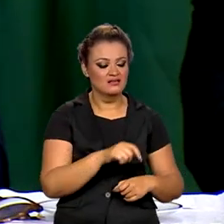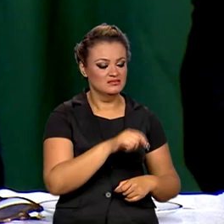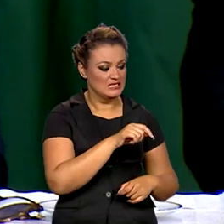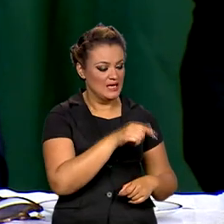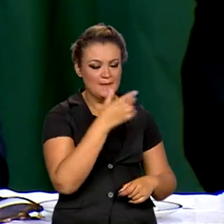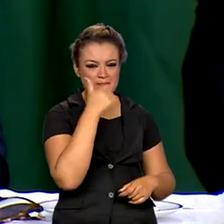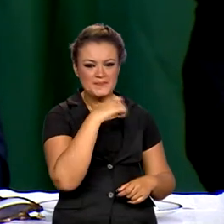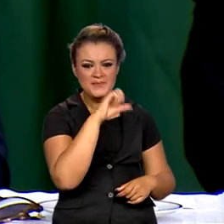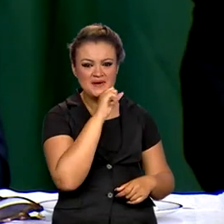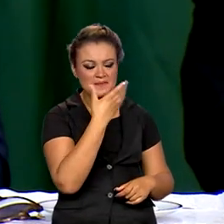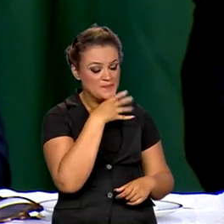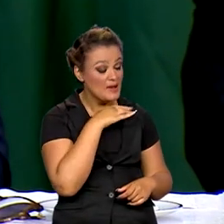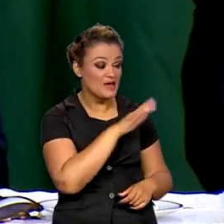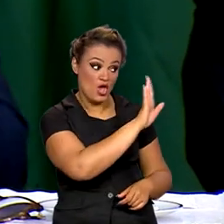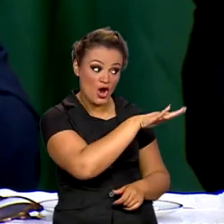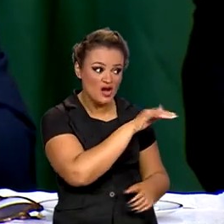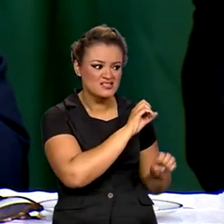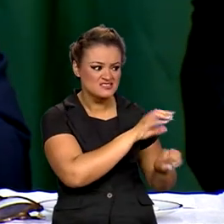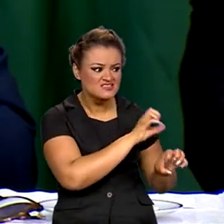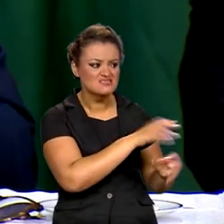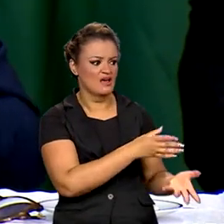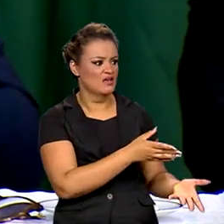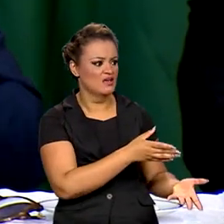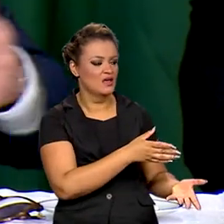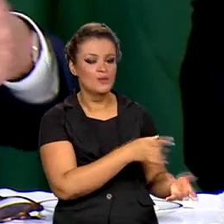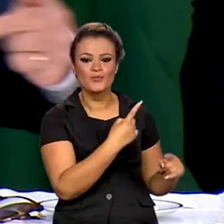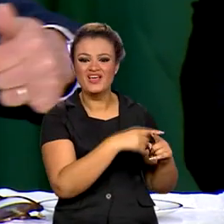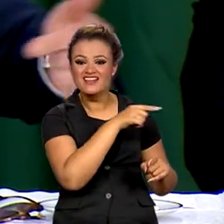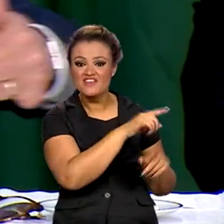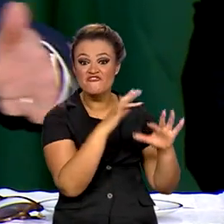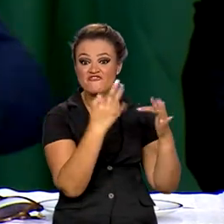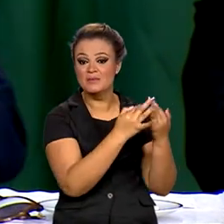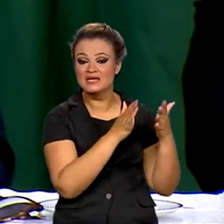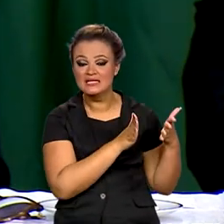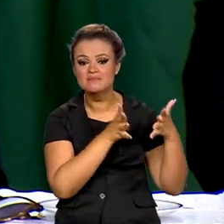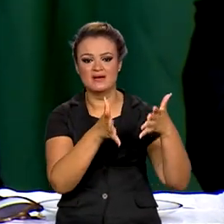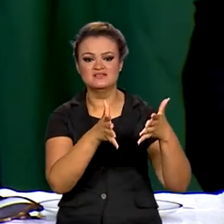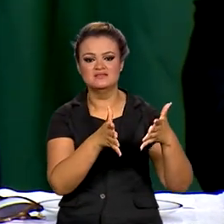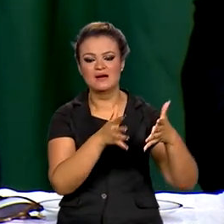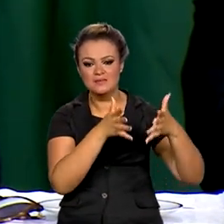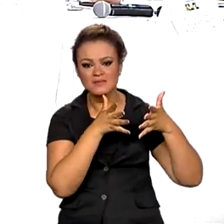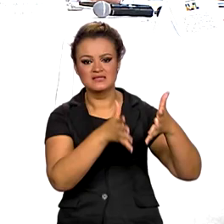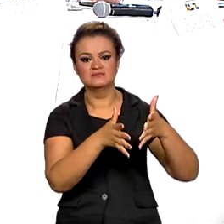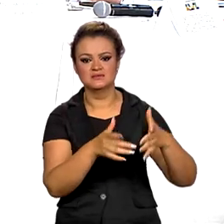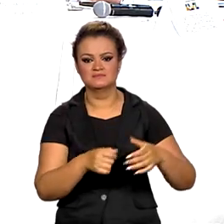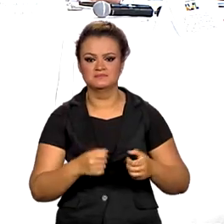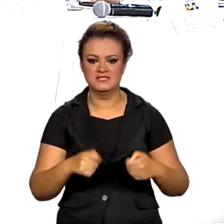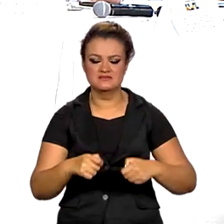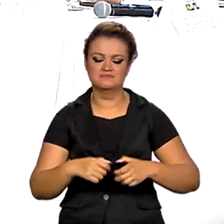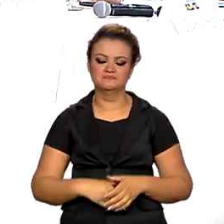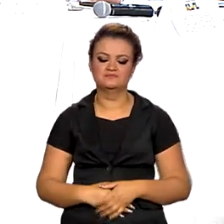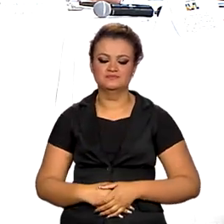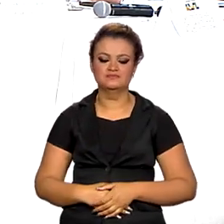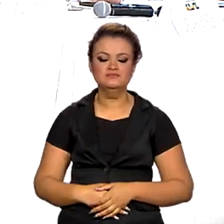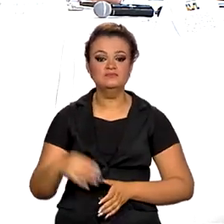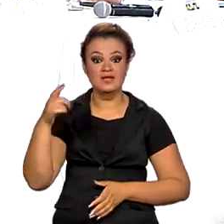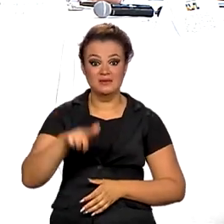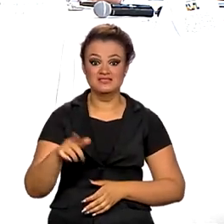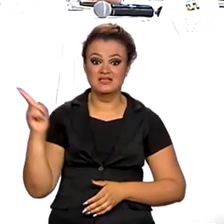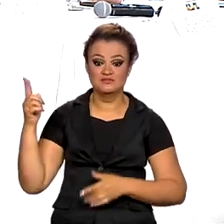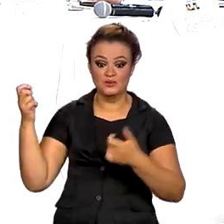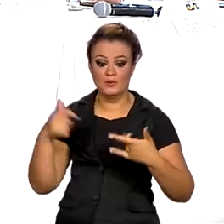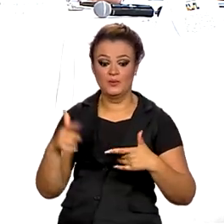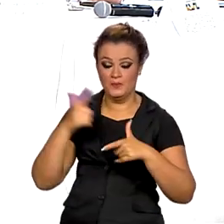pais, porque a família tem que estar envolvida nesse processo. E acrescentou que o problema